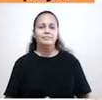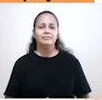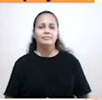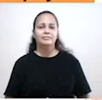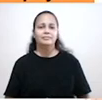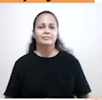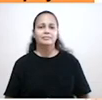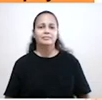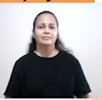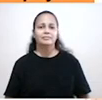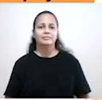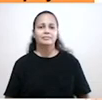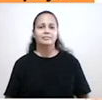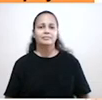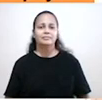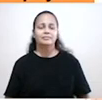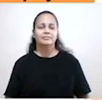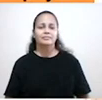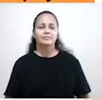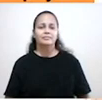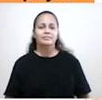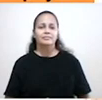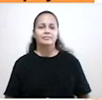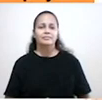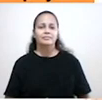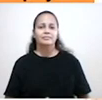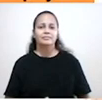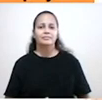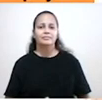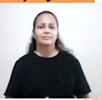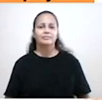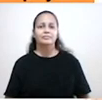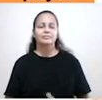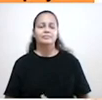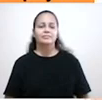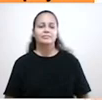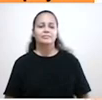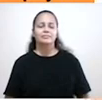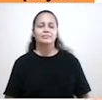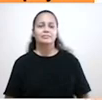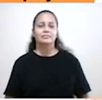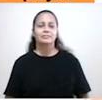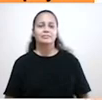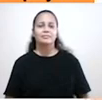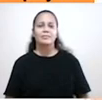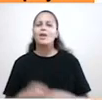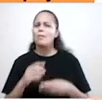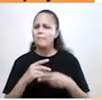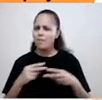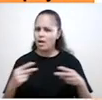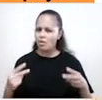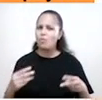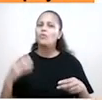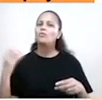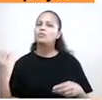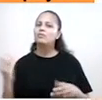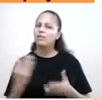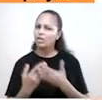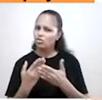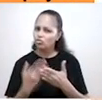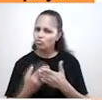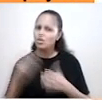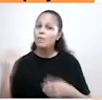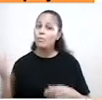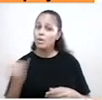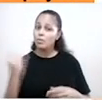One important thing we studied was about the use of regular verbs. Uma coisinha que nós estudamos de